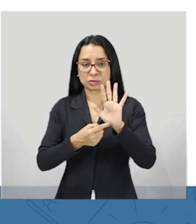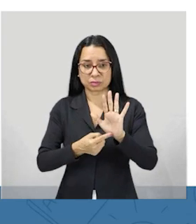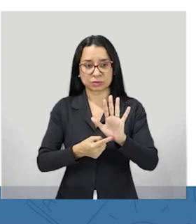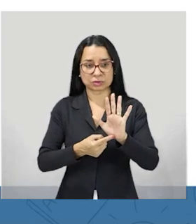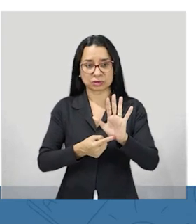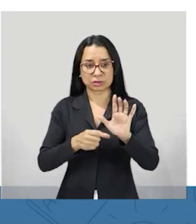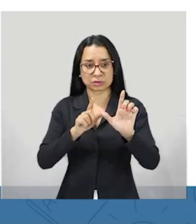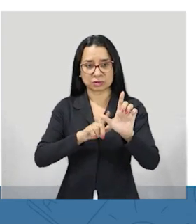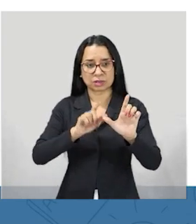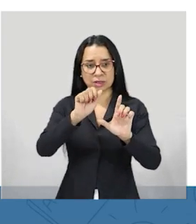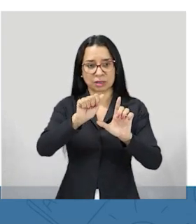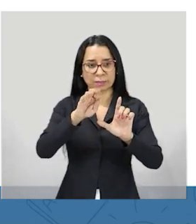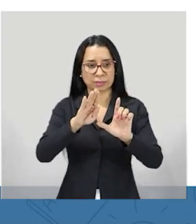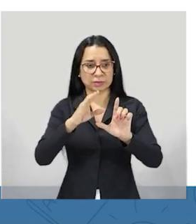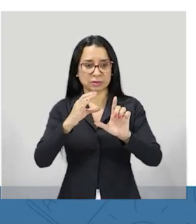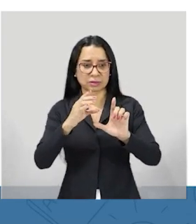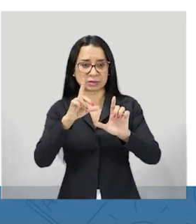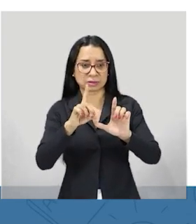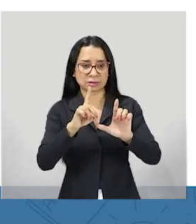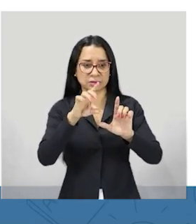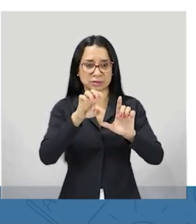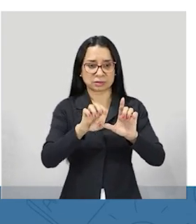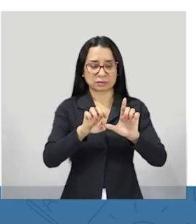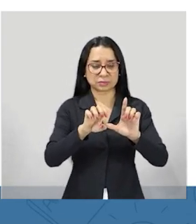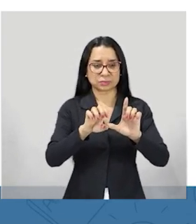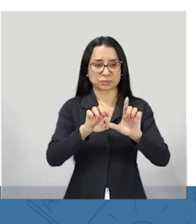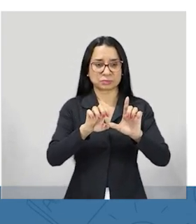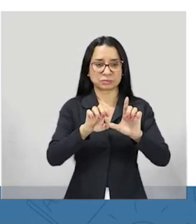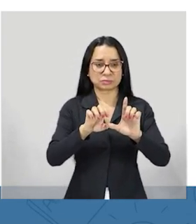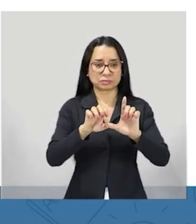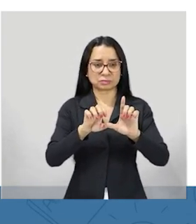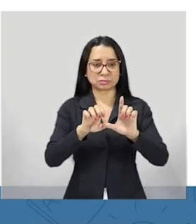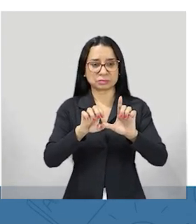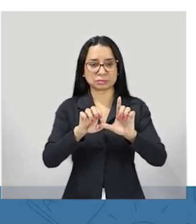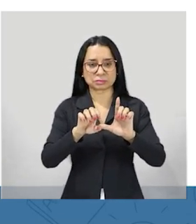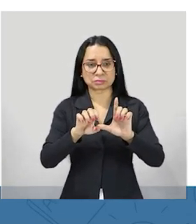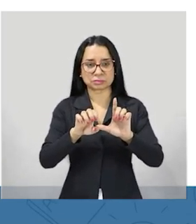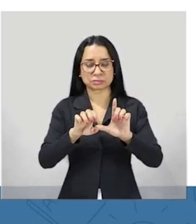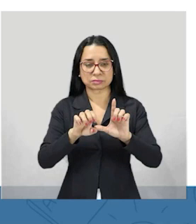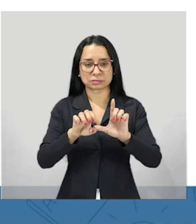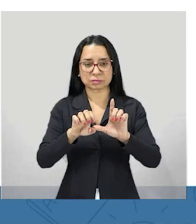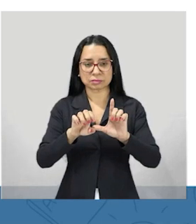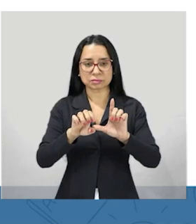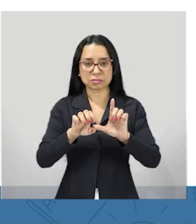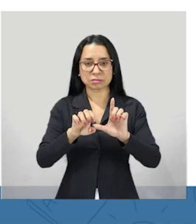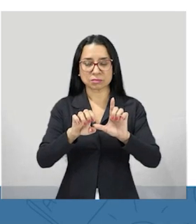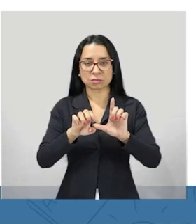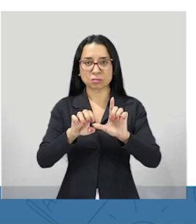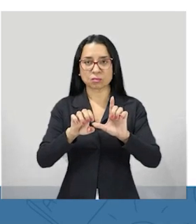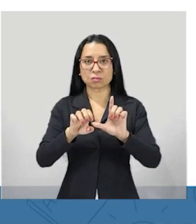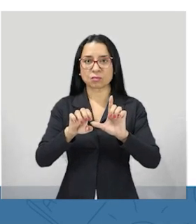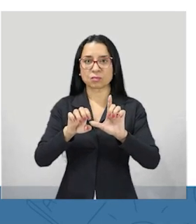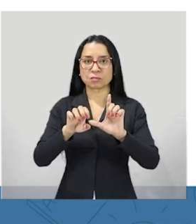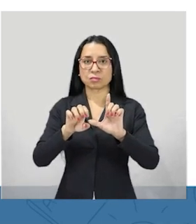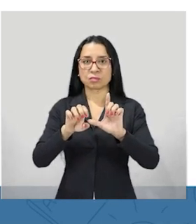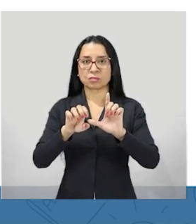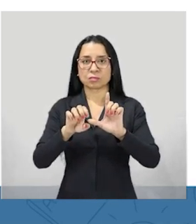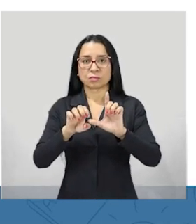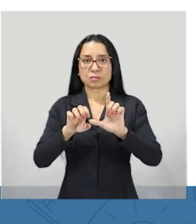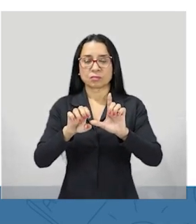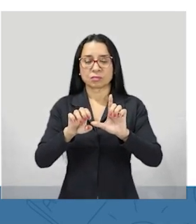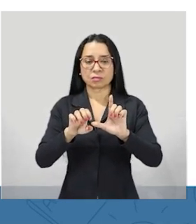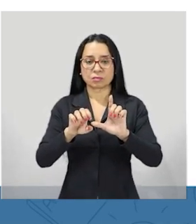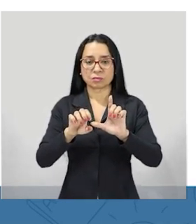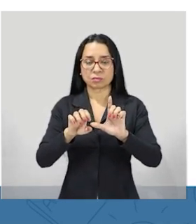financeira, insalubridade, ocupação desordenada, criminalidade, decadência moral, pobreza, corrupção política ou imigração e